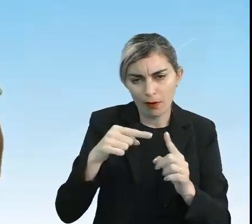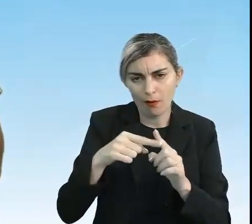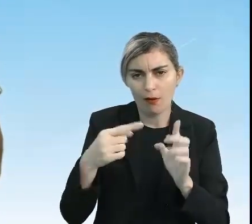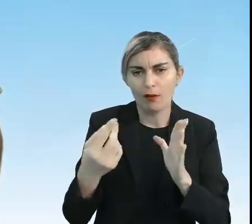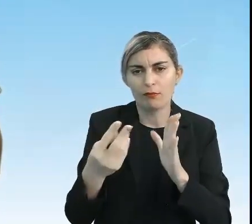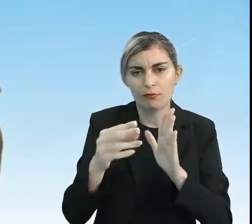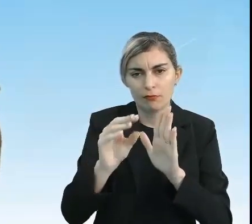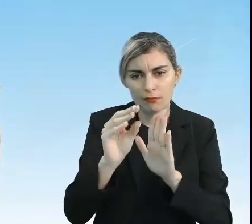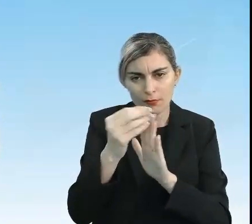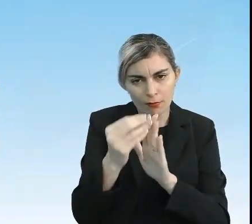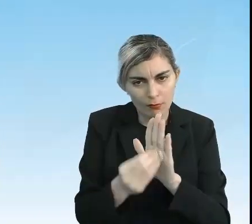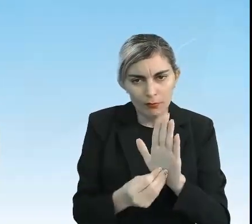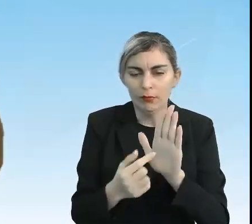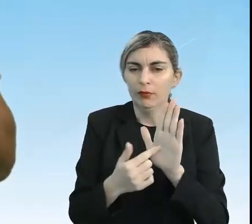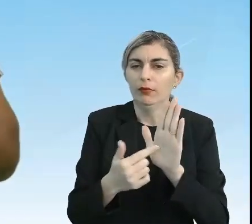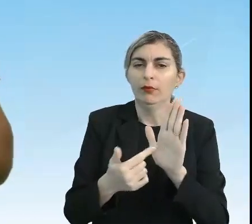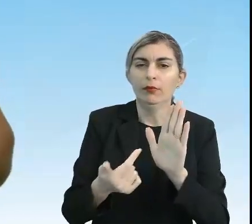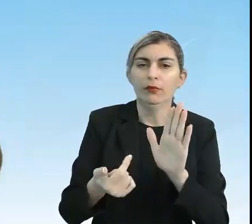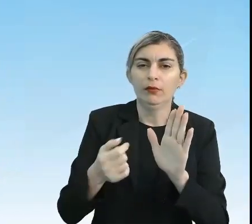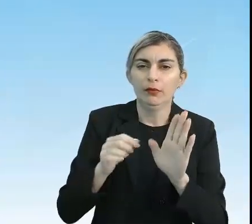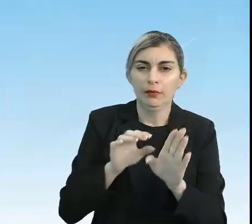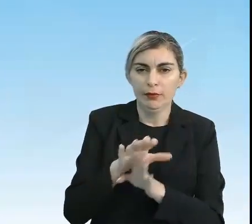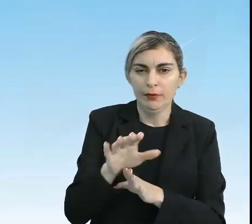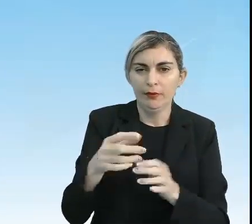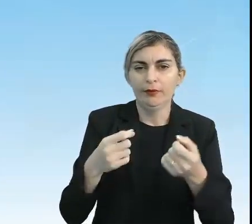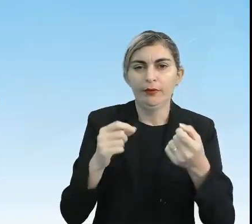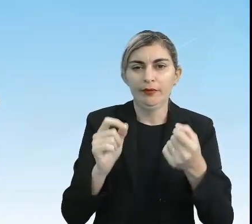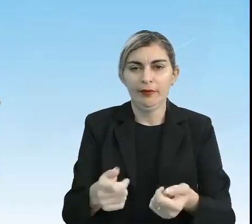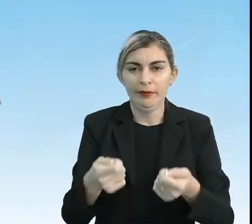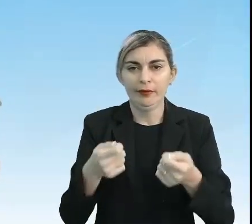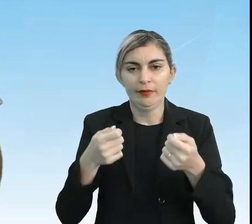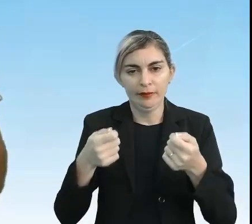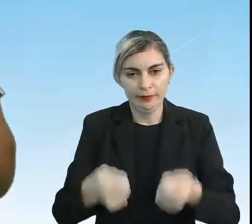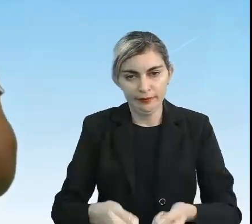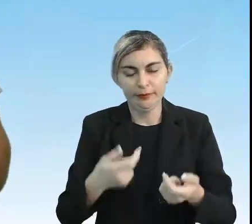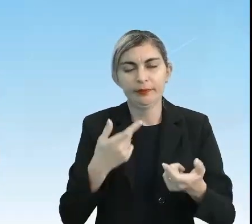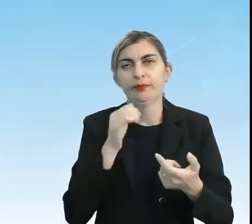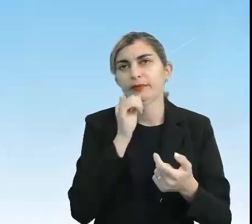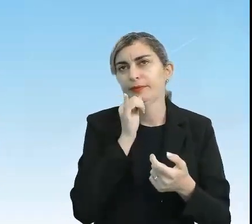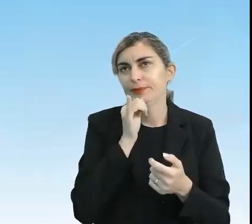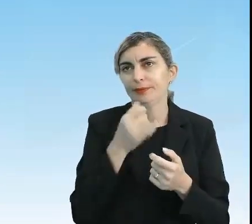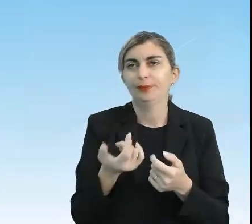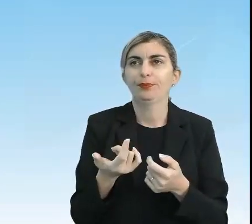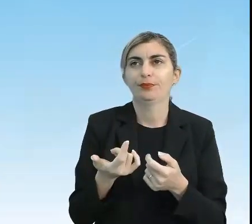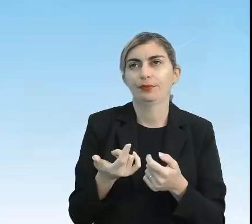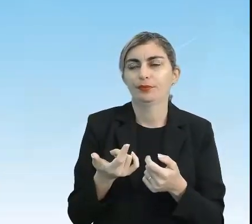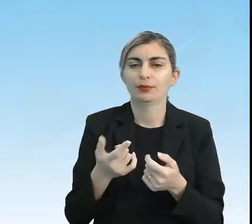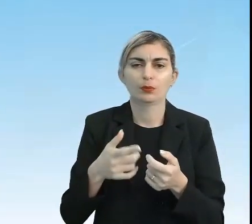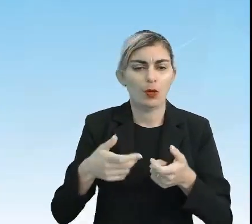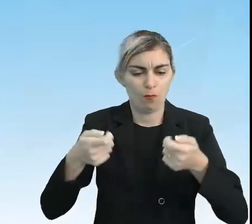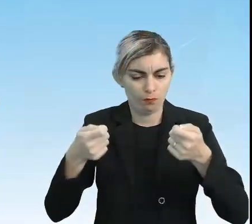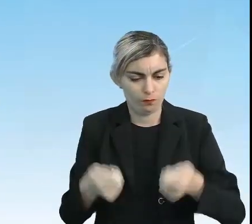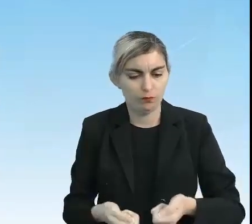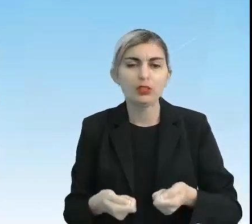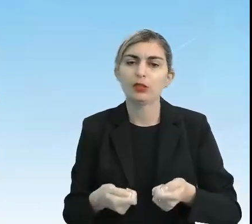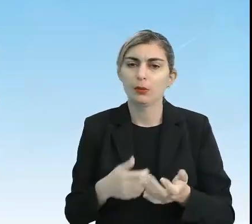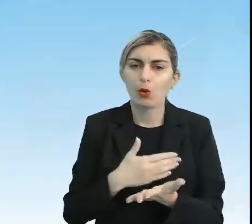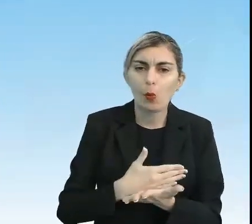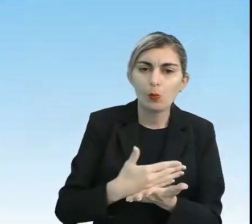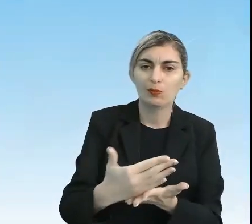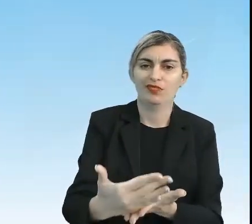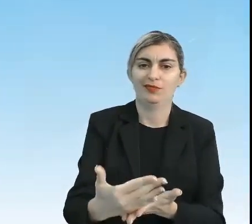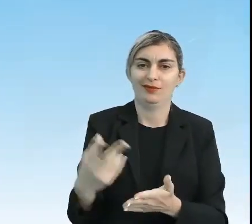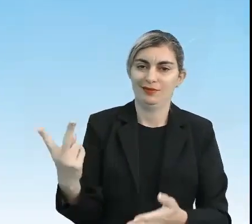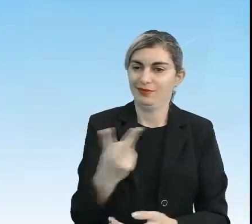são aquela parte que solidifica a O construção alicerce que seria. é o alicerce